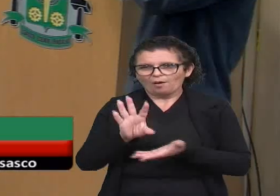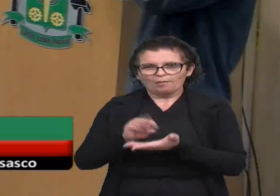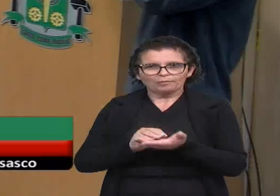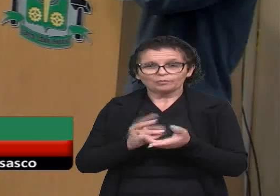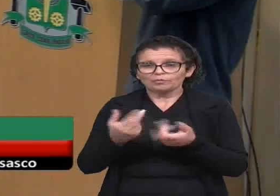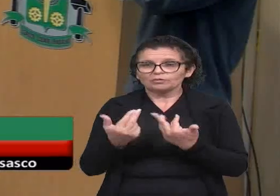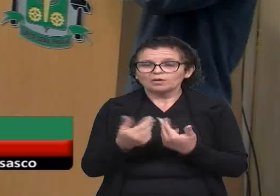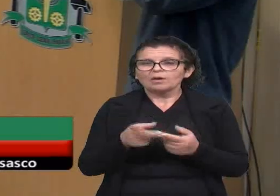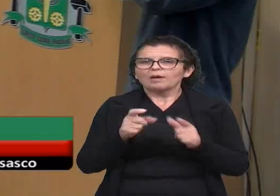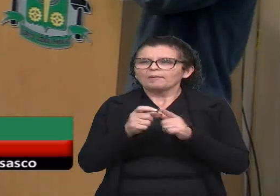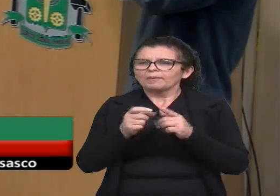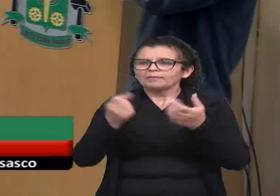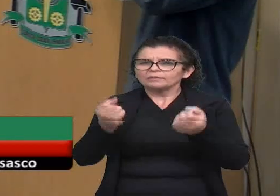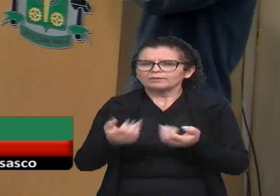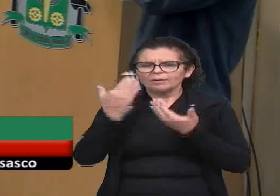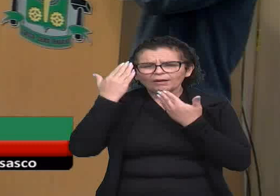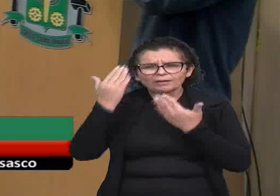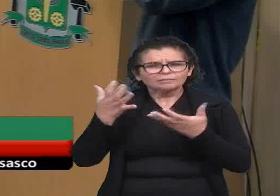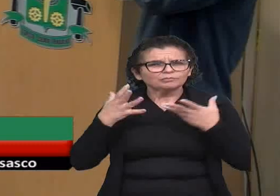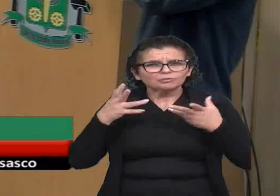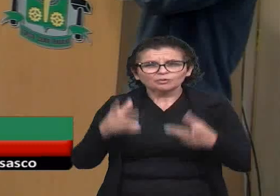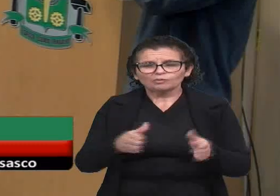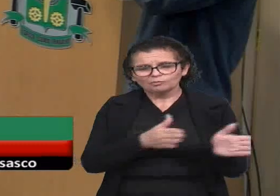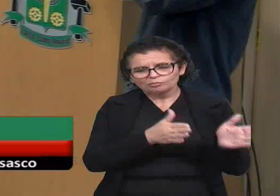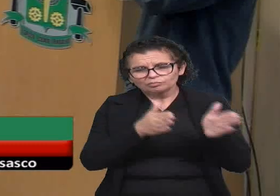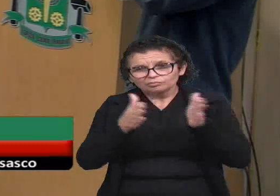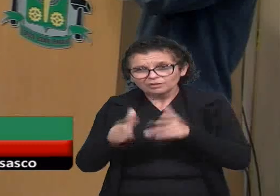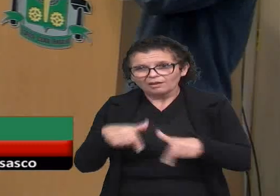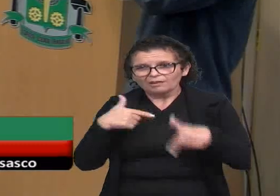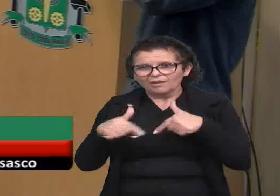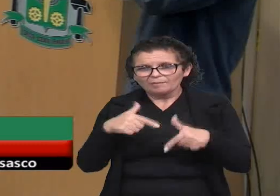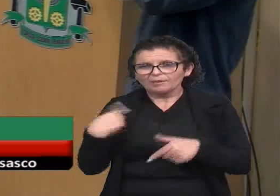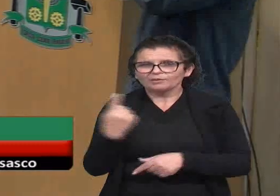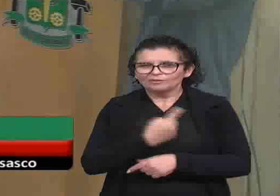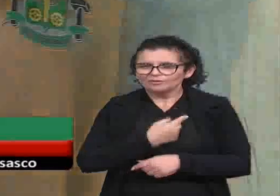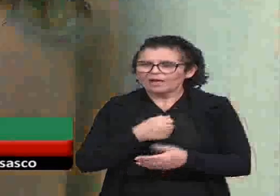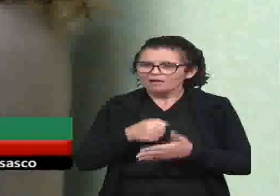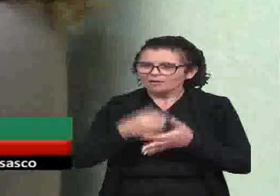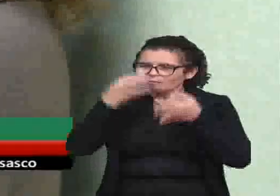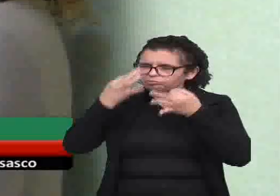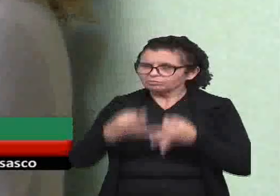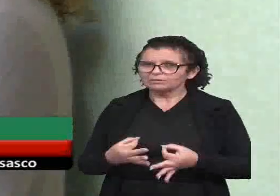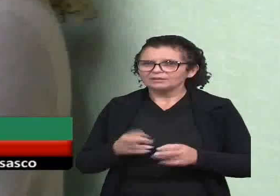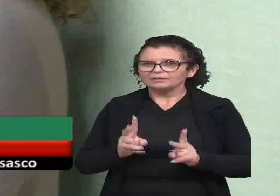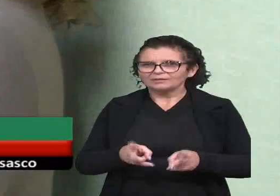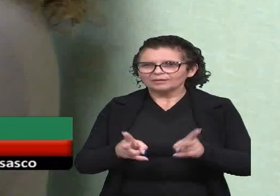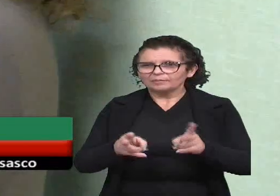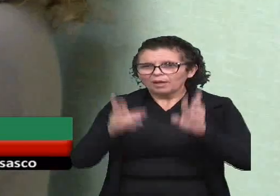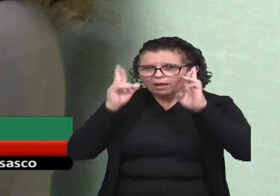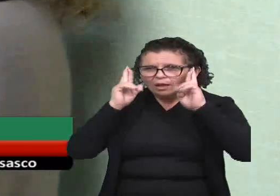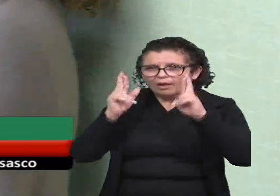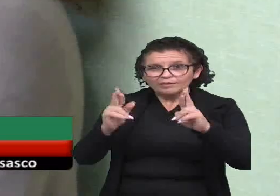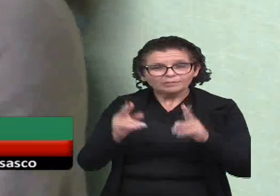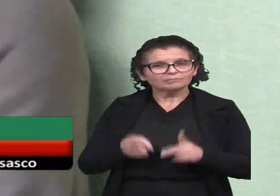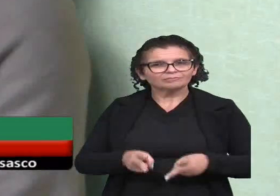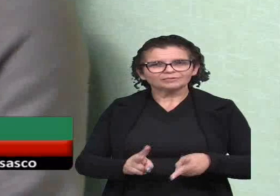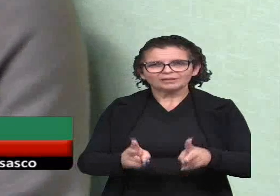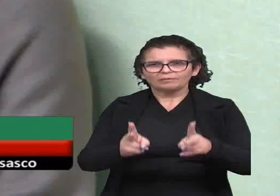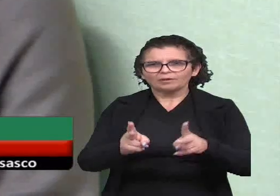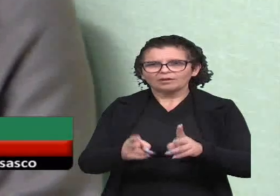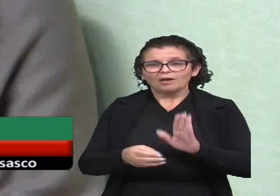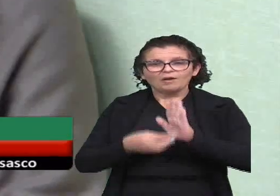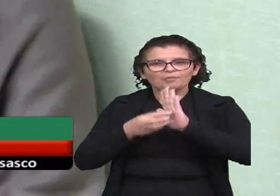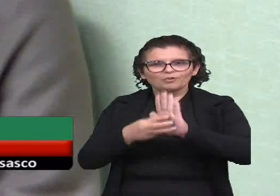agradecer ao Levi por todo esse tempo trabalhando conosco, com muita dignidade, com muito respeito, né? A moção